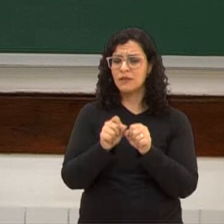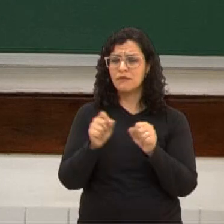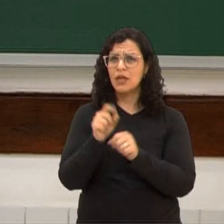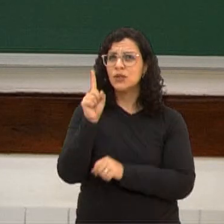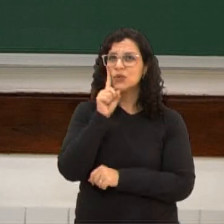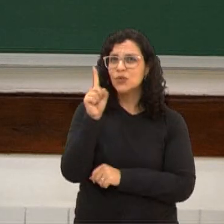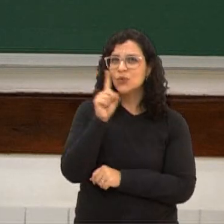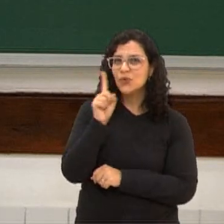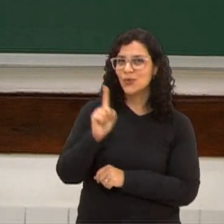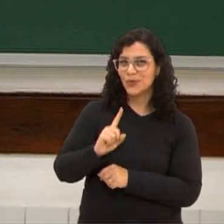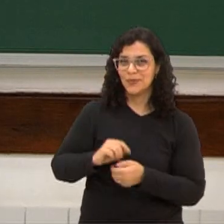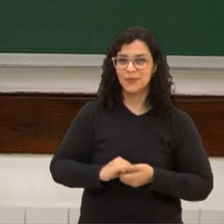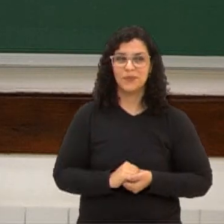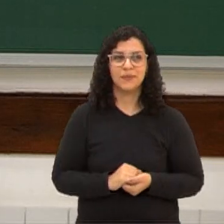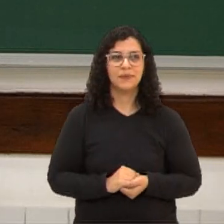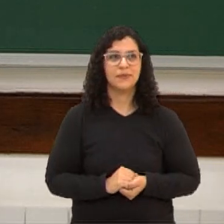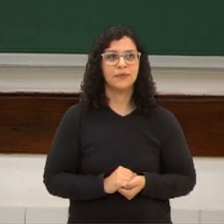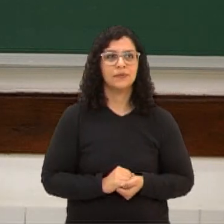dia a dia.